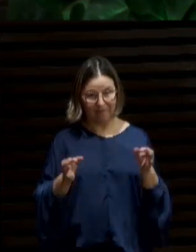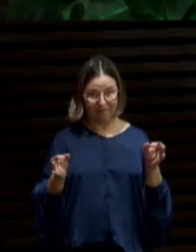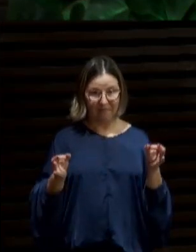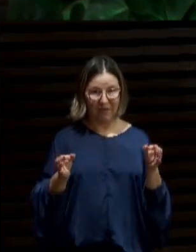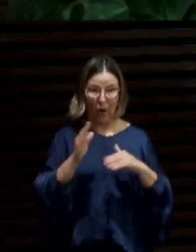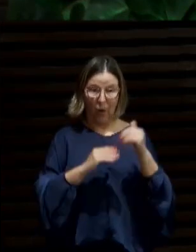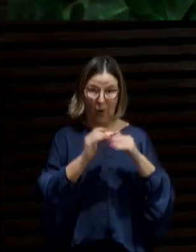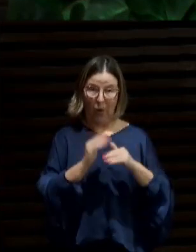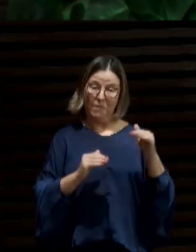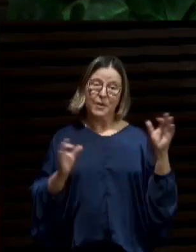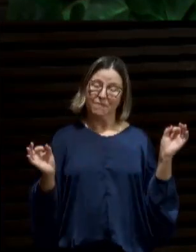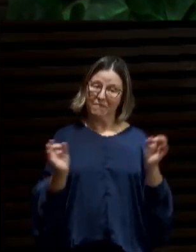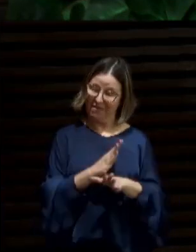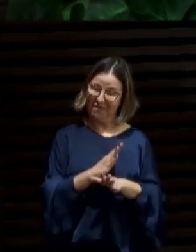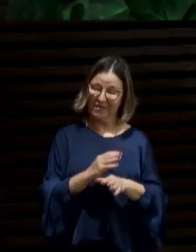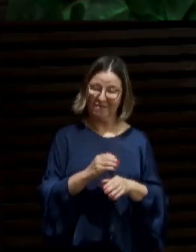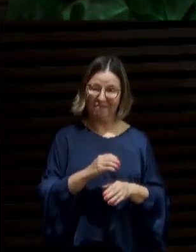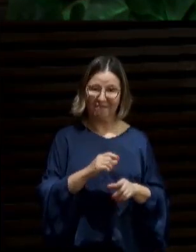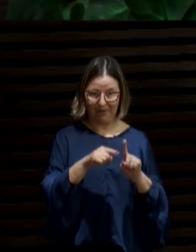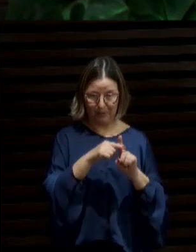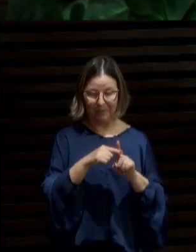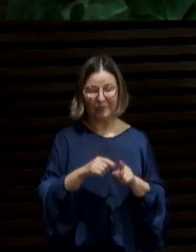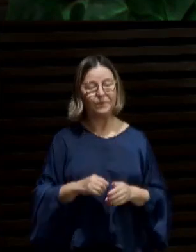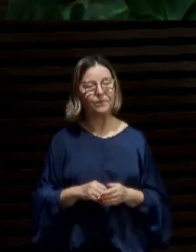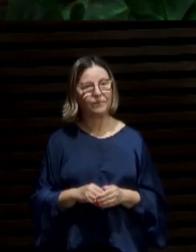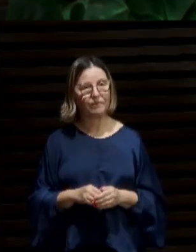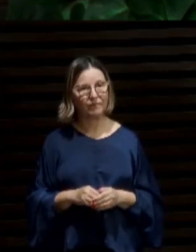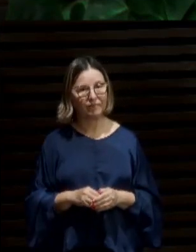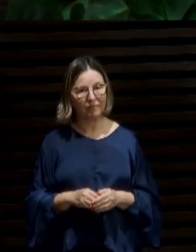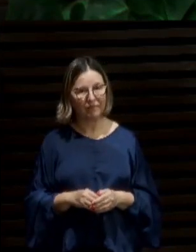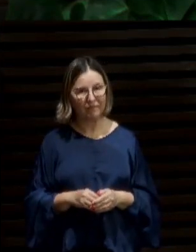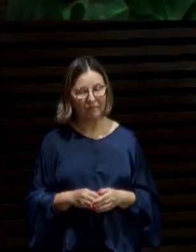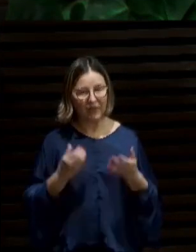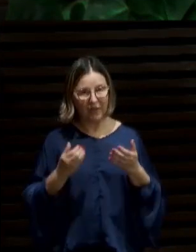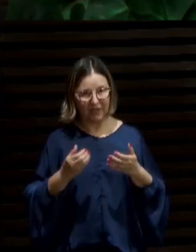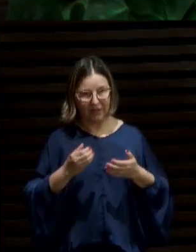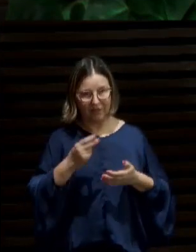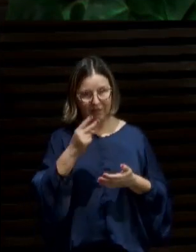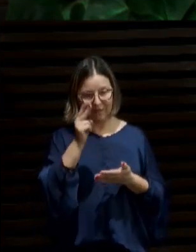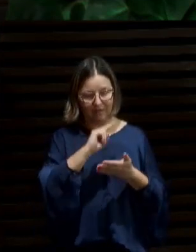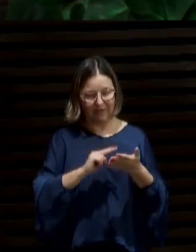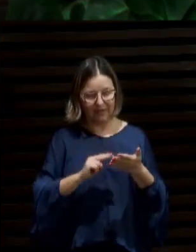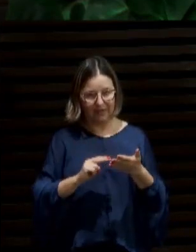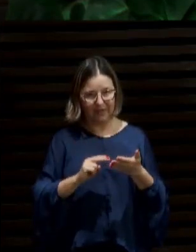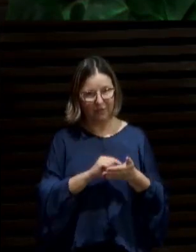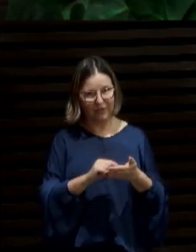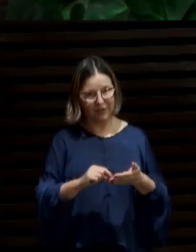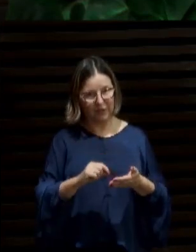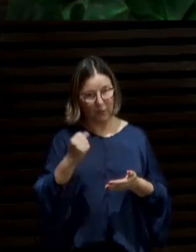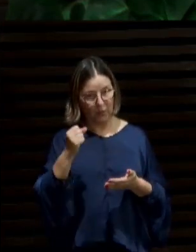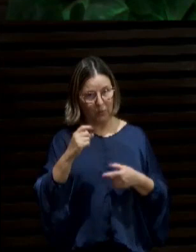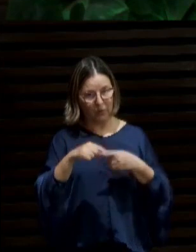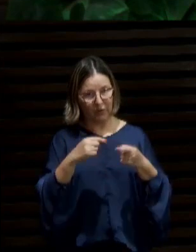para realizar. Aí nos versículos, eu quero que você veja o versículo 8 e depois o verso